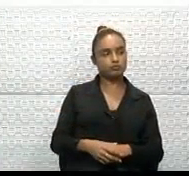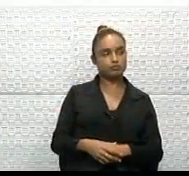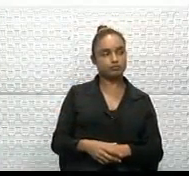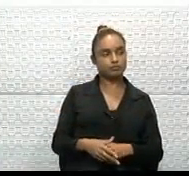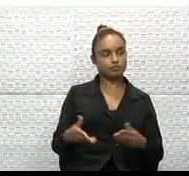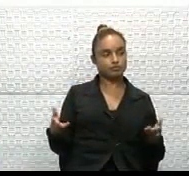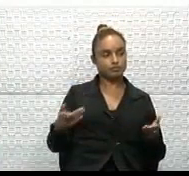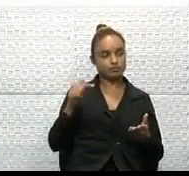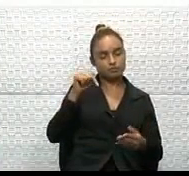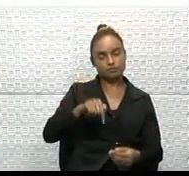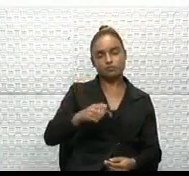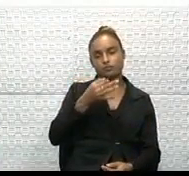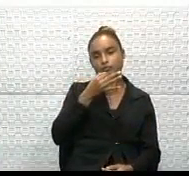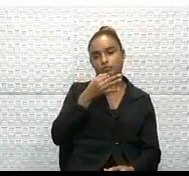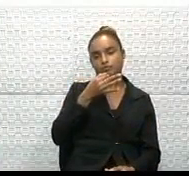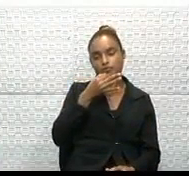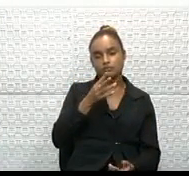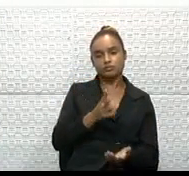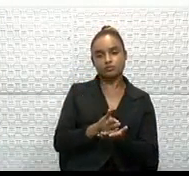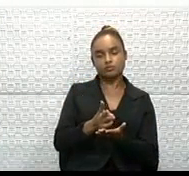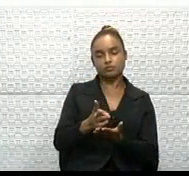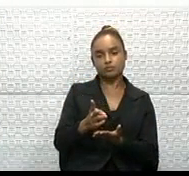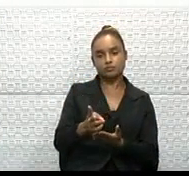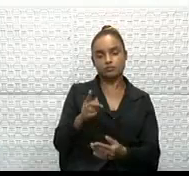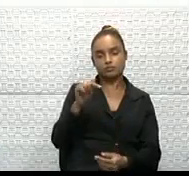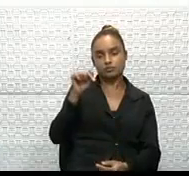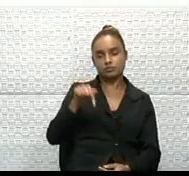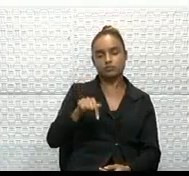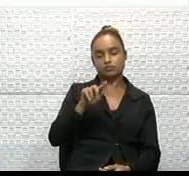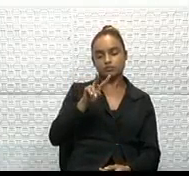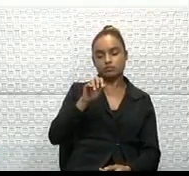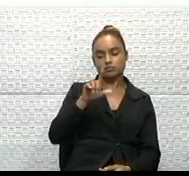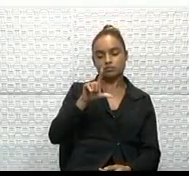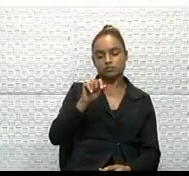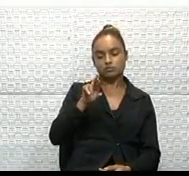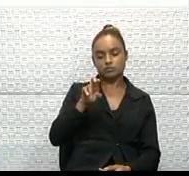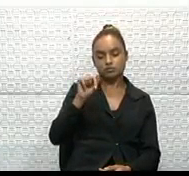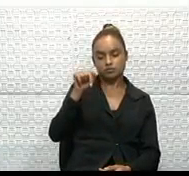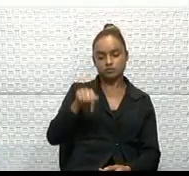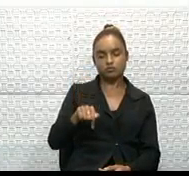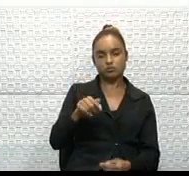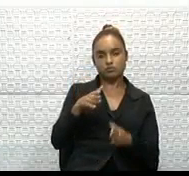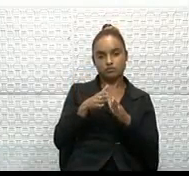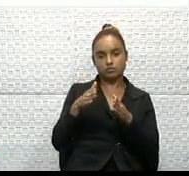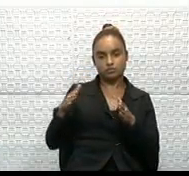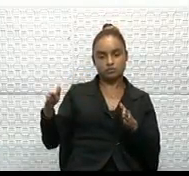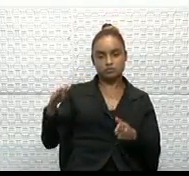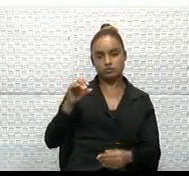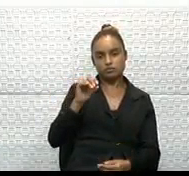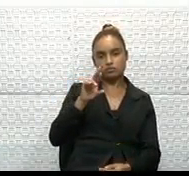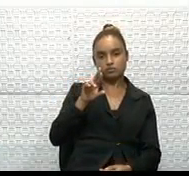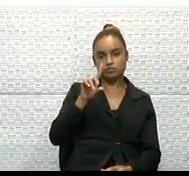Bom, então nós vamos considerar os mesmos valores, os mesmos pares ordenados,